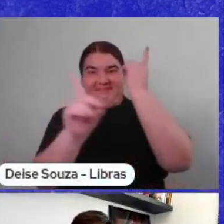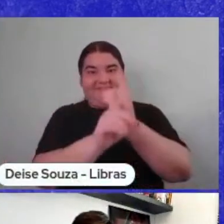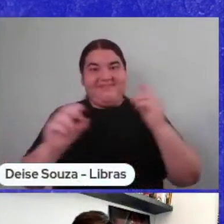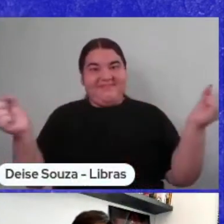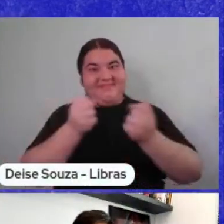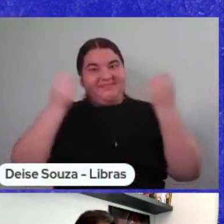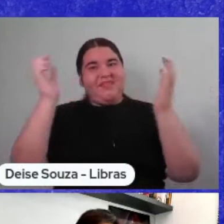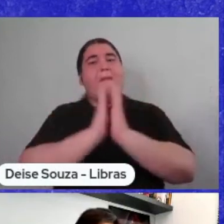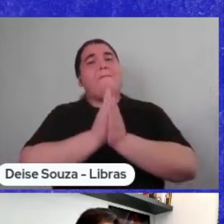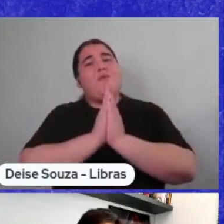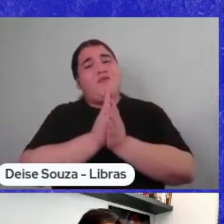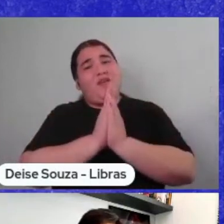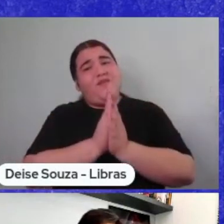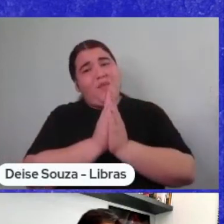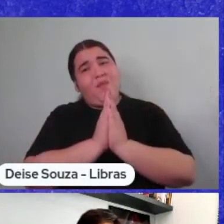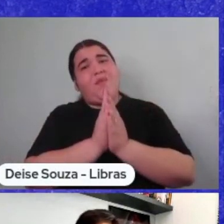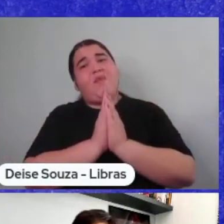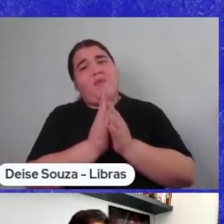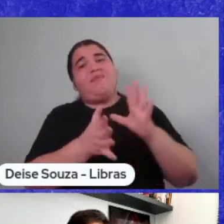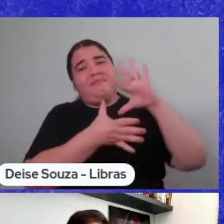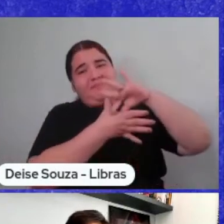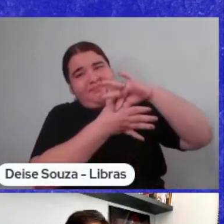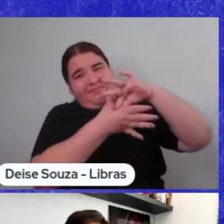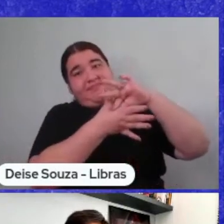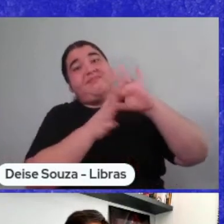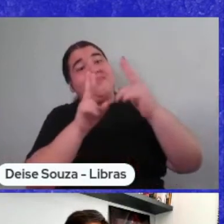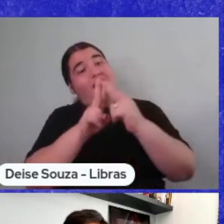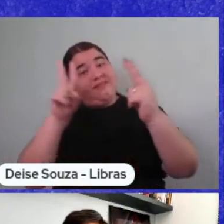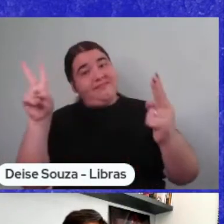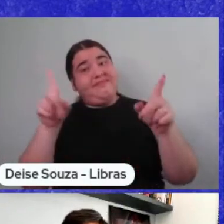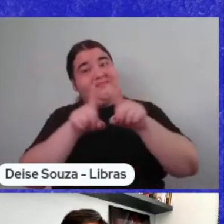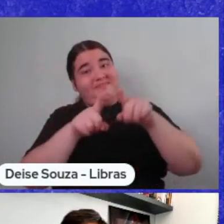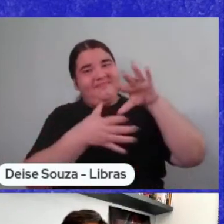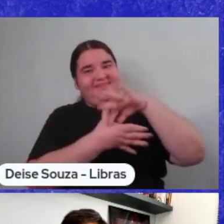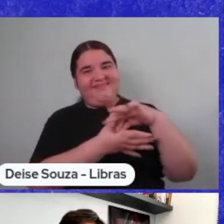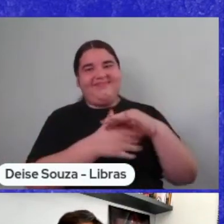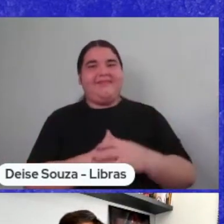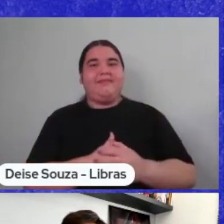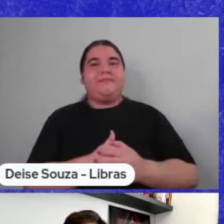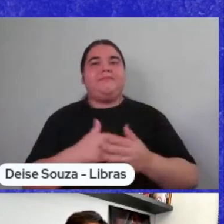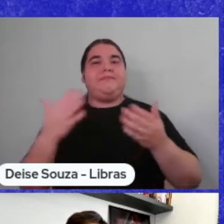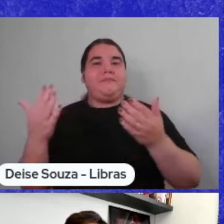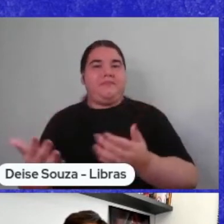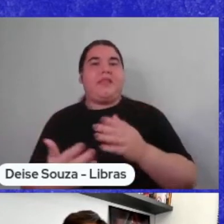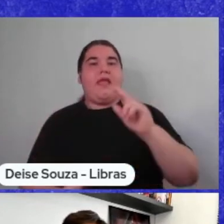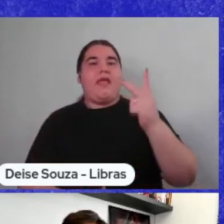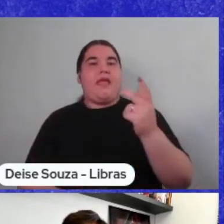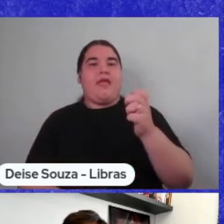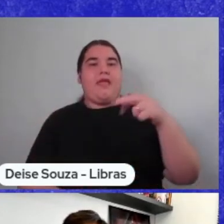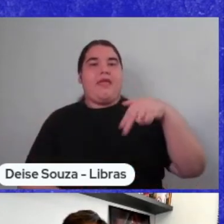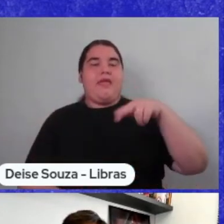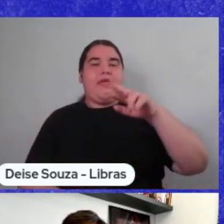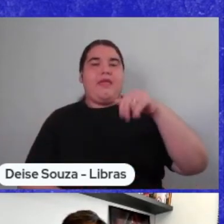favor, presenciais. Sim. Também, né, online, virtuais e presenciais. Henrique, os últimos românticos também fazendo essa